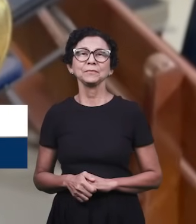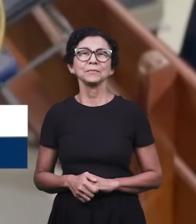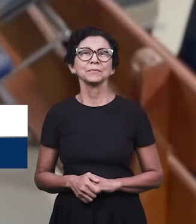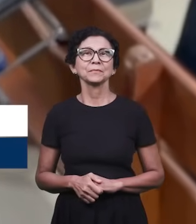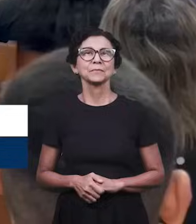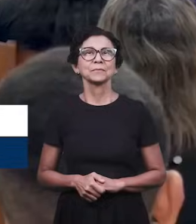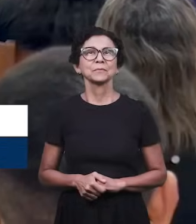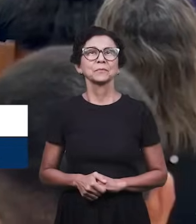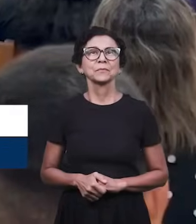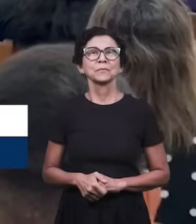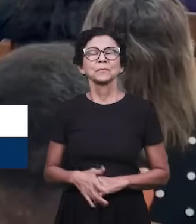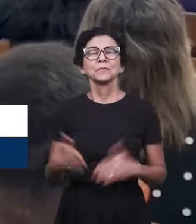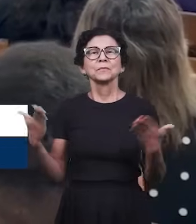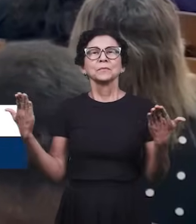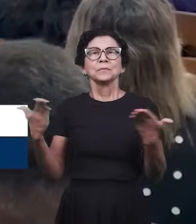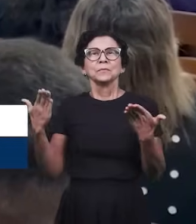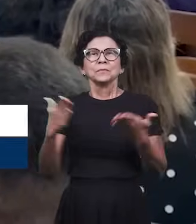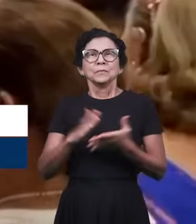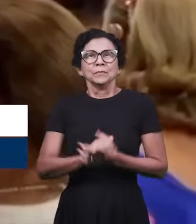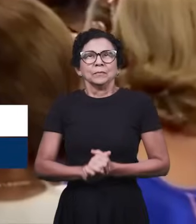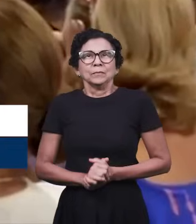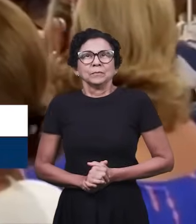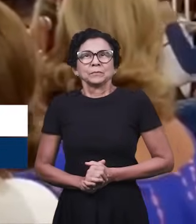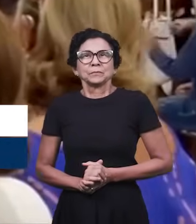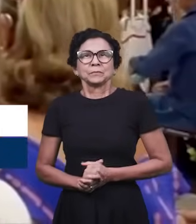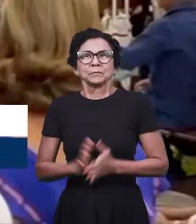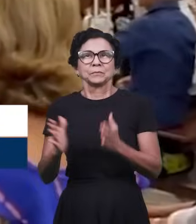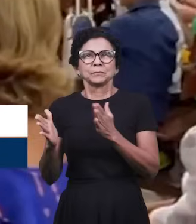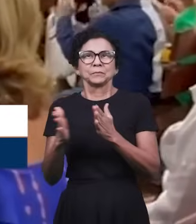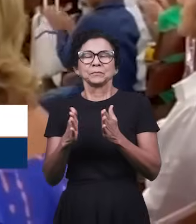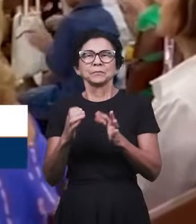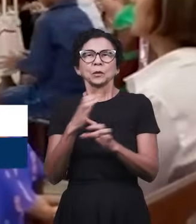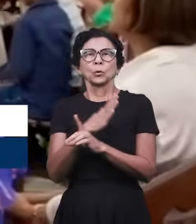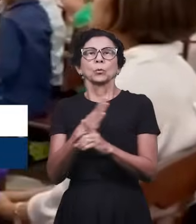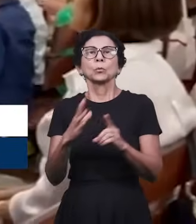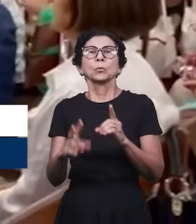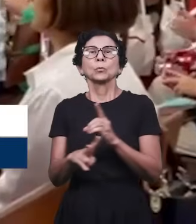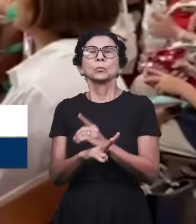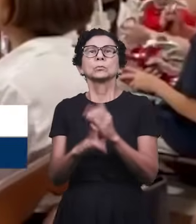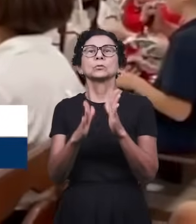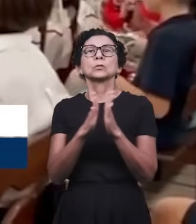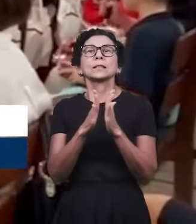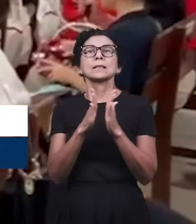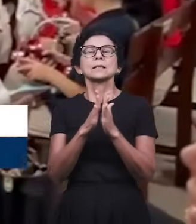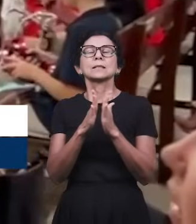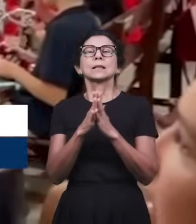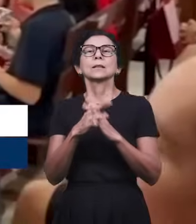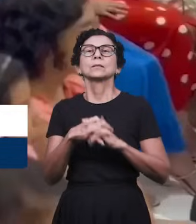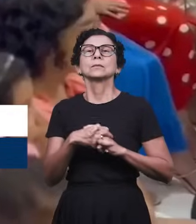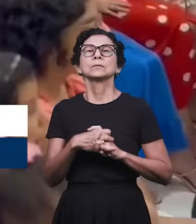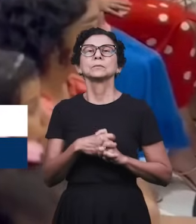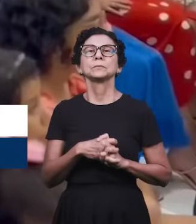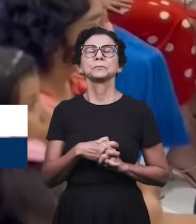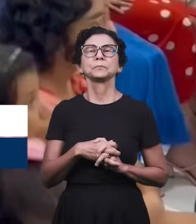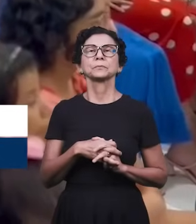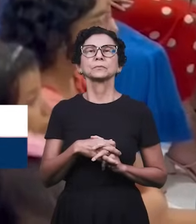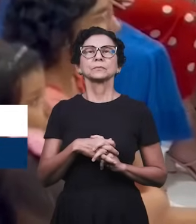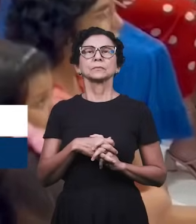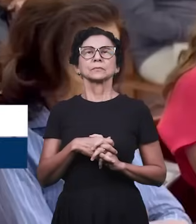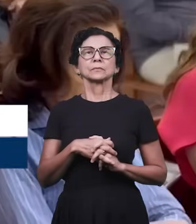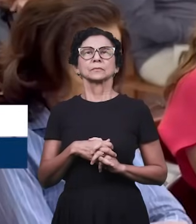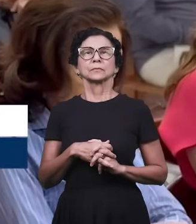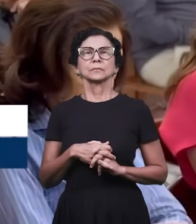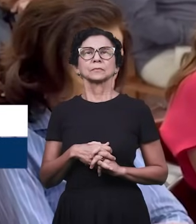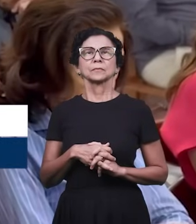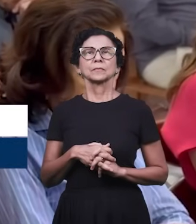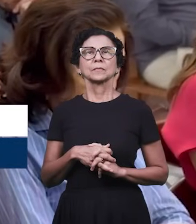do Senhor para que nós fizéssemos vigílias aqui nas nossas igrejas aqui da área Belém. E tivemos no